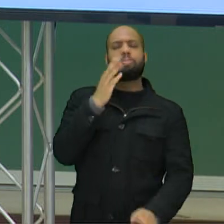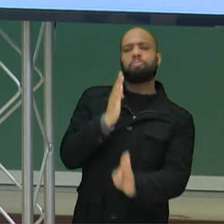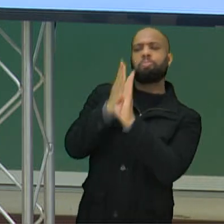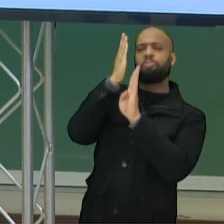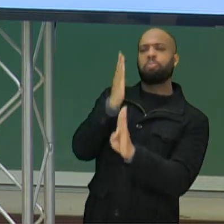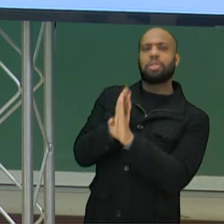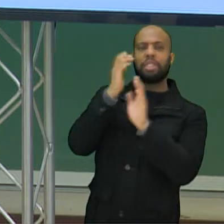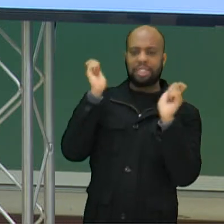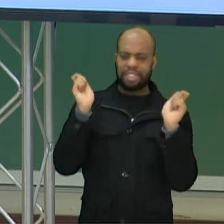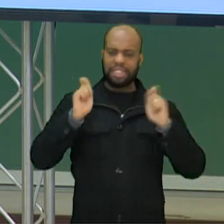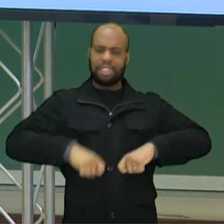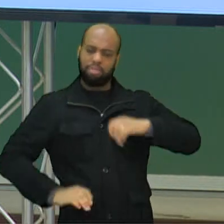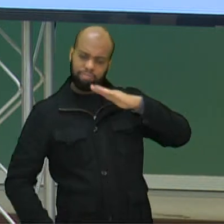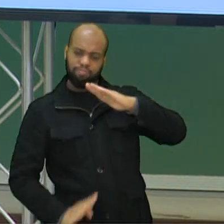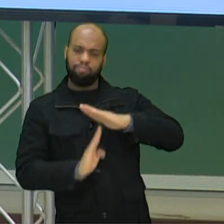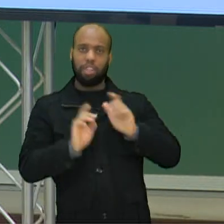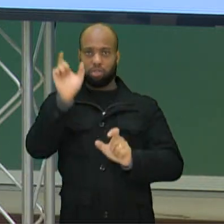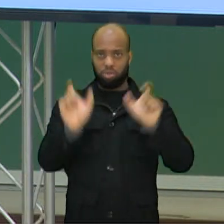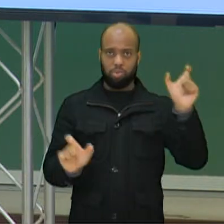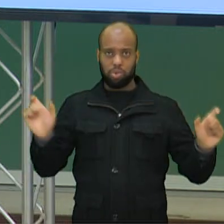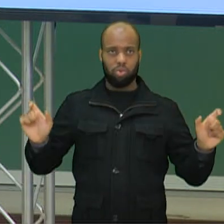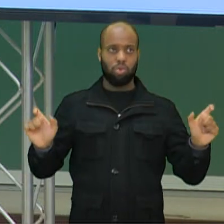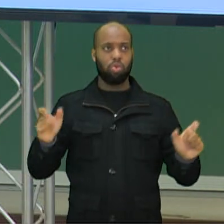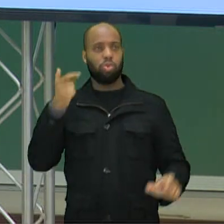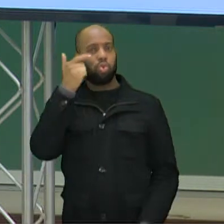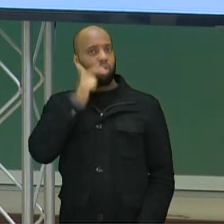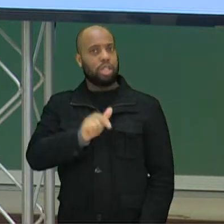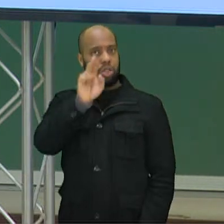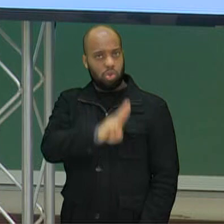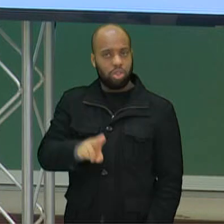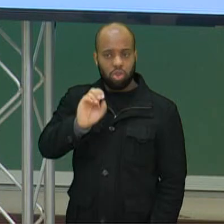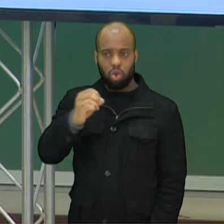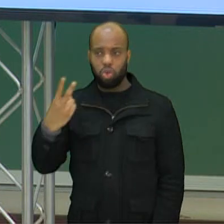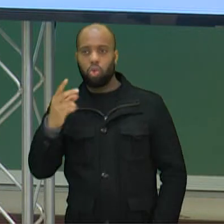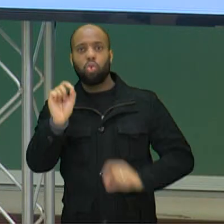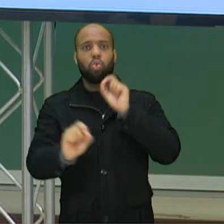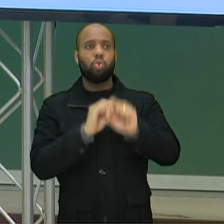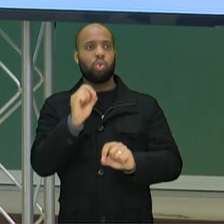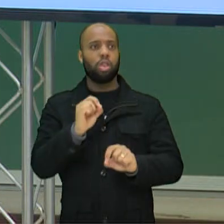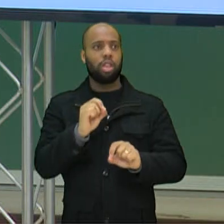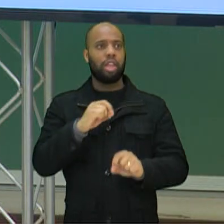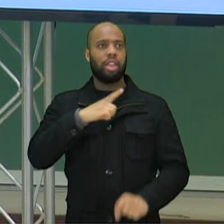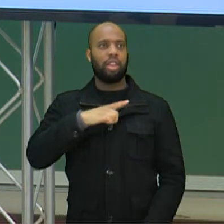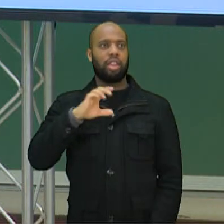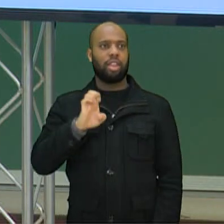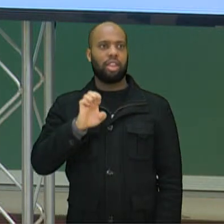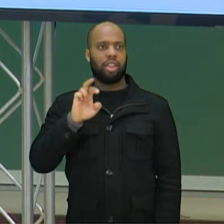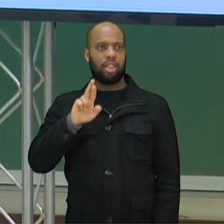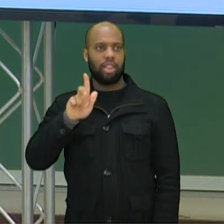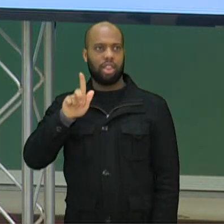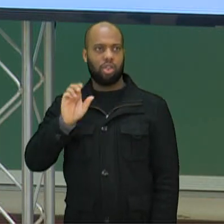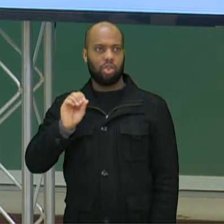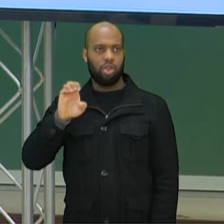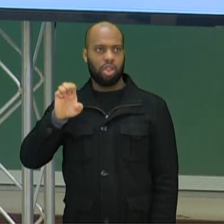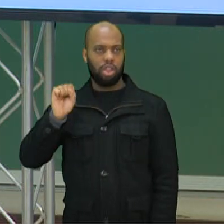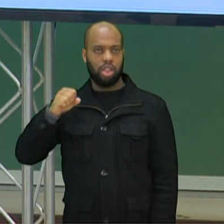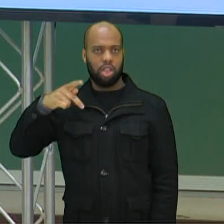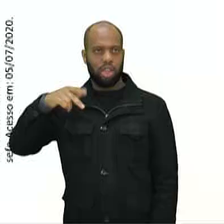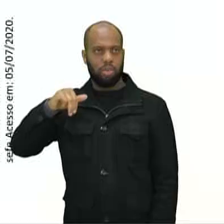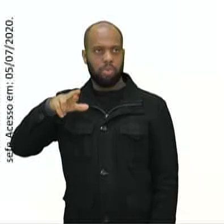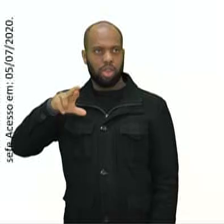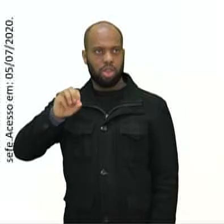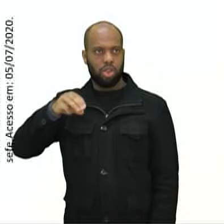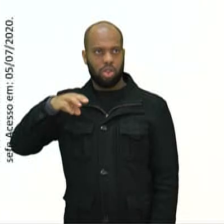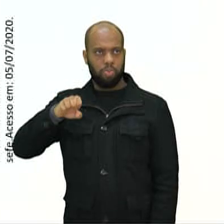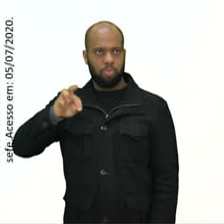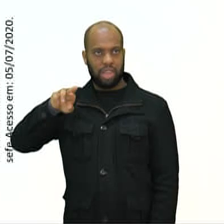identificar a capacidade máxima de uma pessoa de utilizar esse oxigênio é a ergoespirometria. Nós temos uma imagem